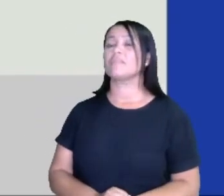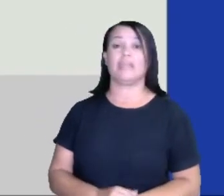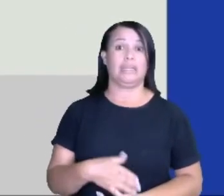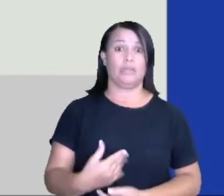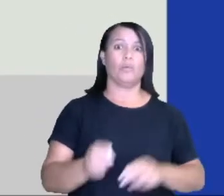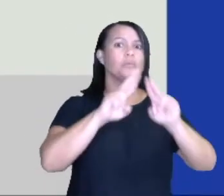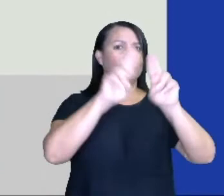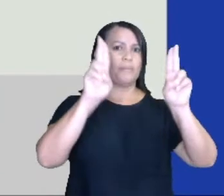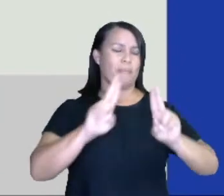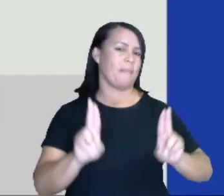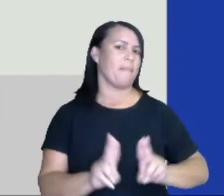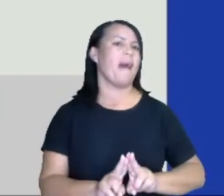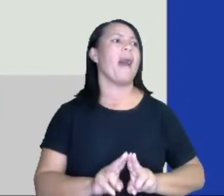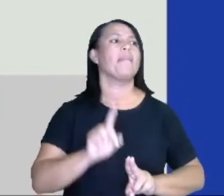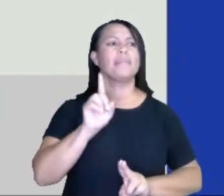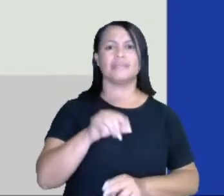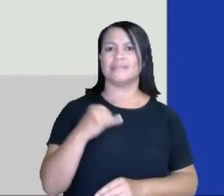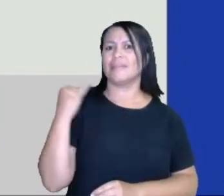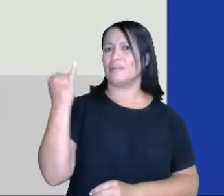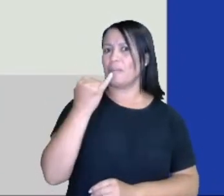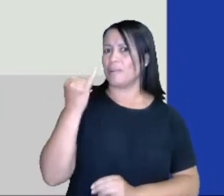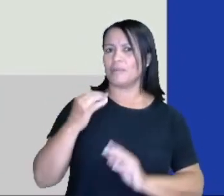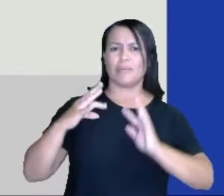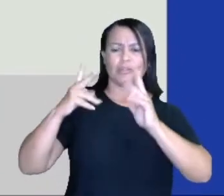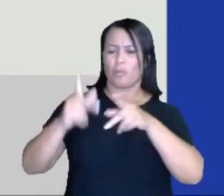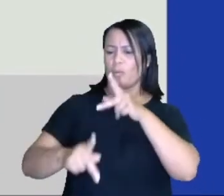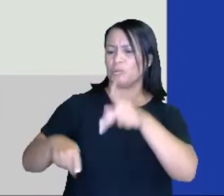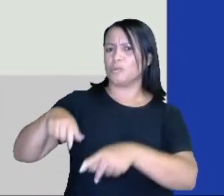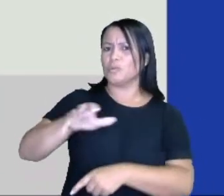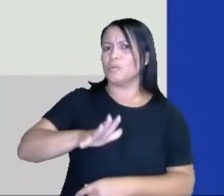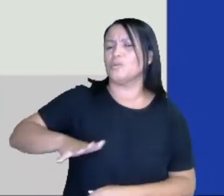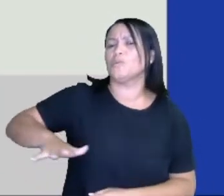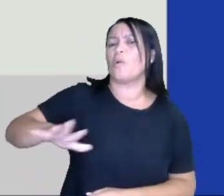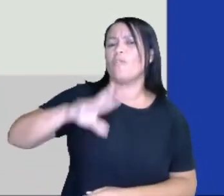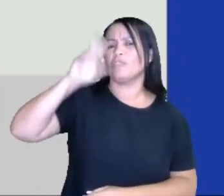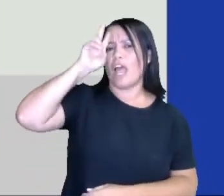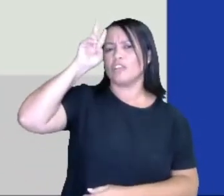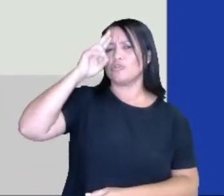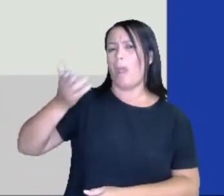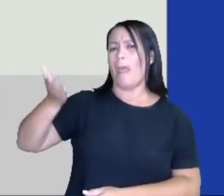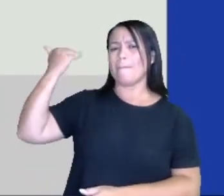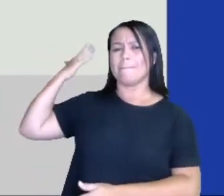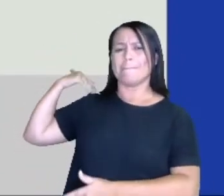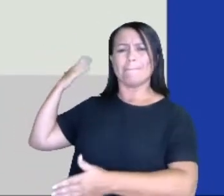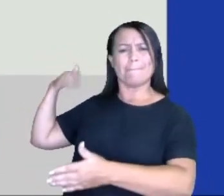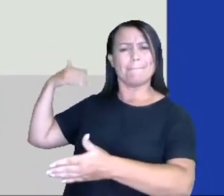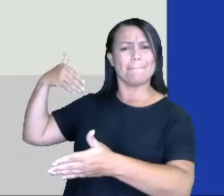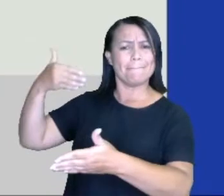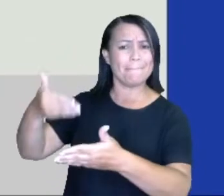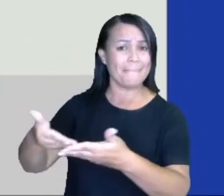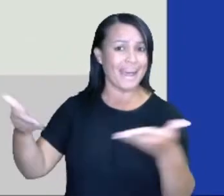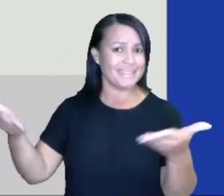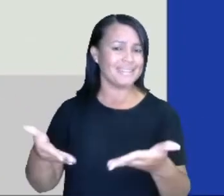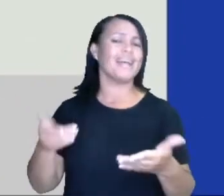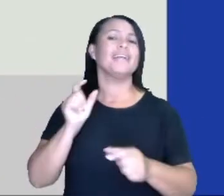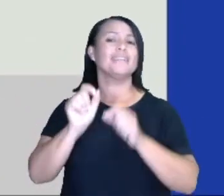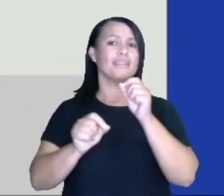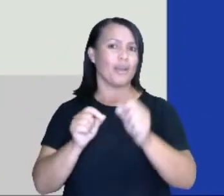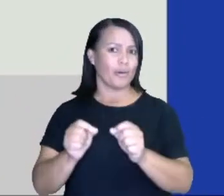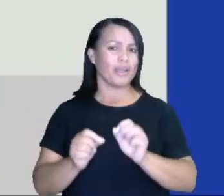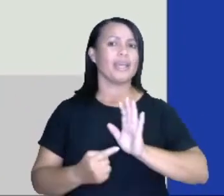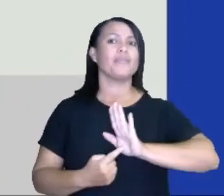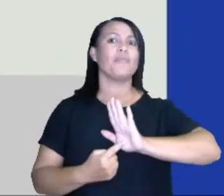fazem parte da história de todos os povos, porque eles são resultados, da necessidade de